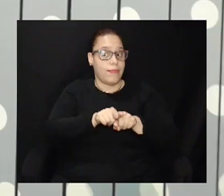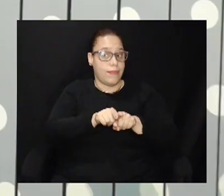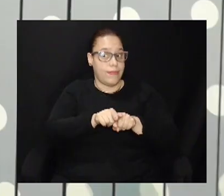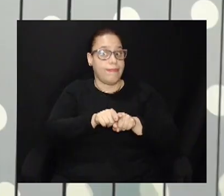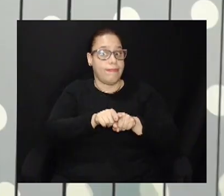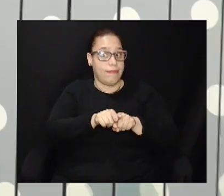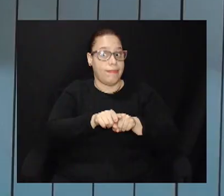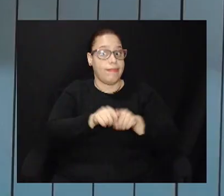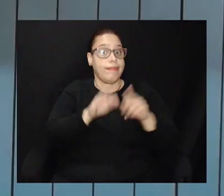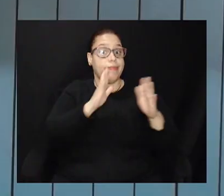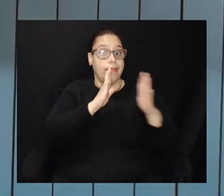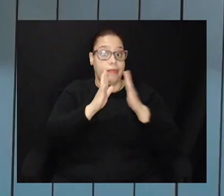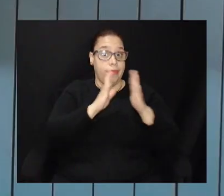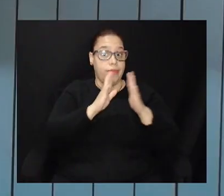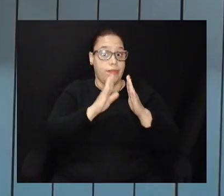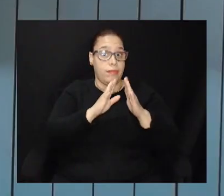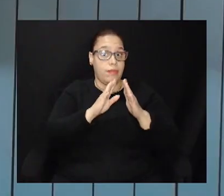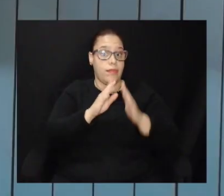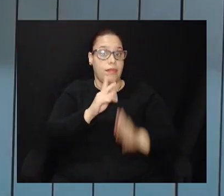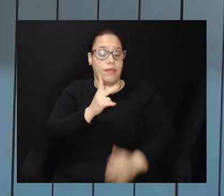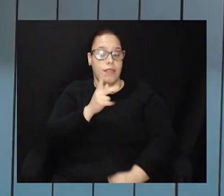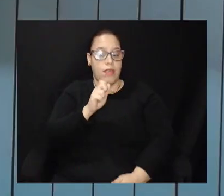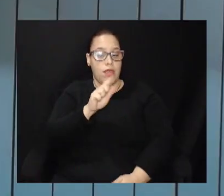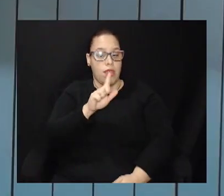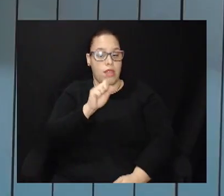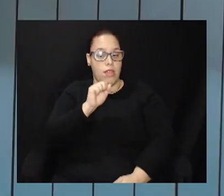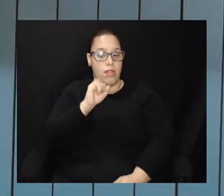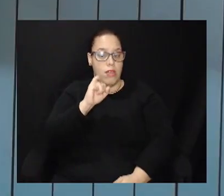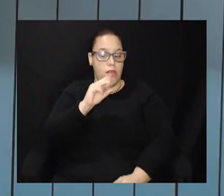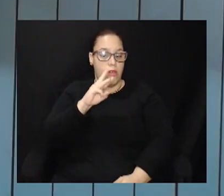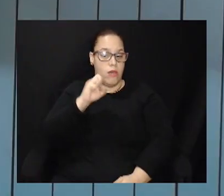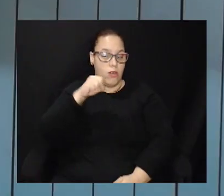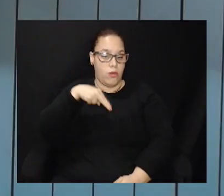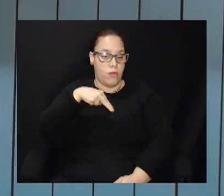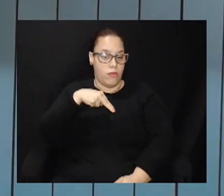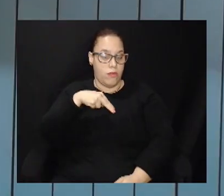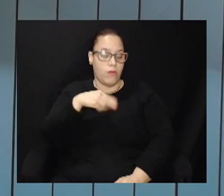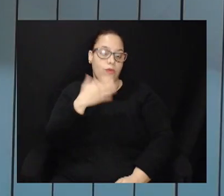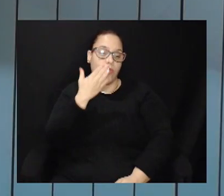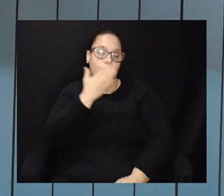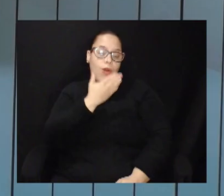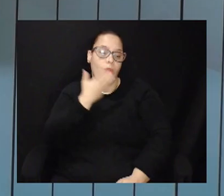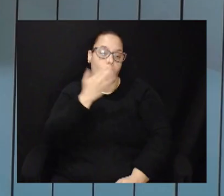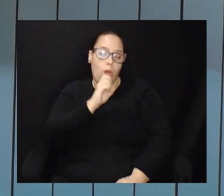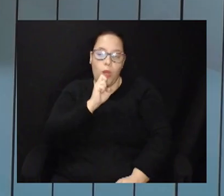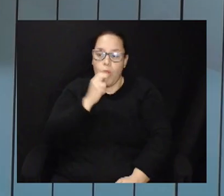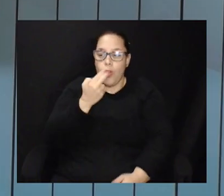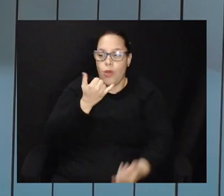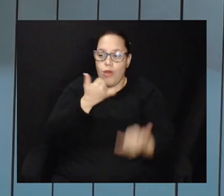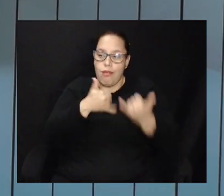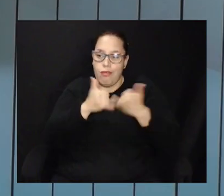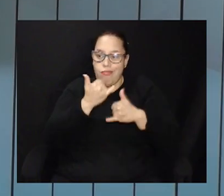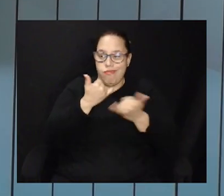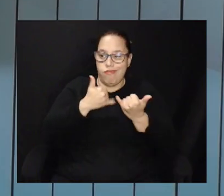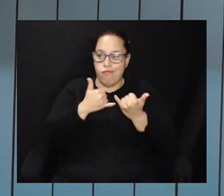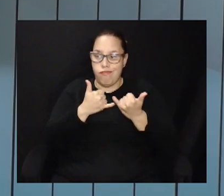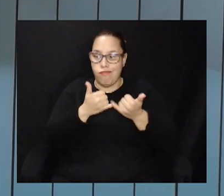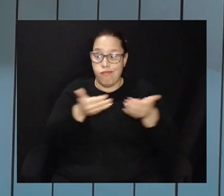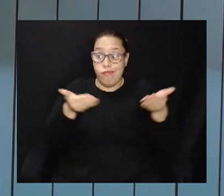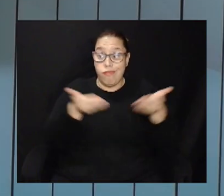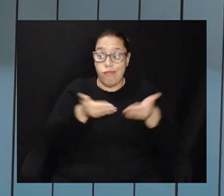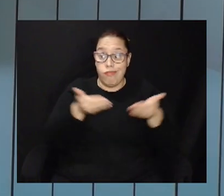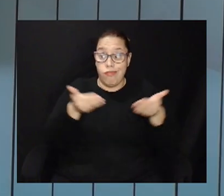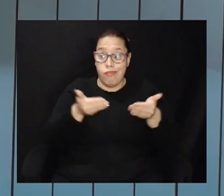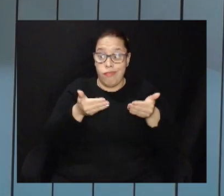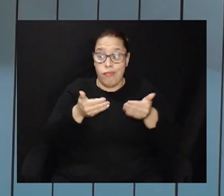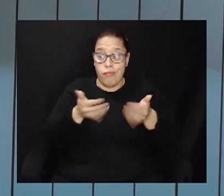né, do Halloween, falando um pouquinho sobre doces ou travessuras, né. Agora, então, acaba